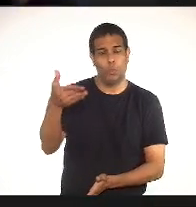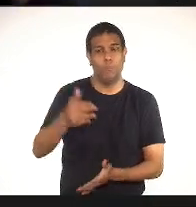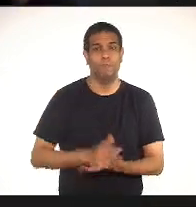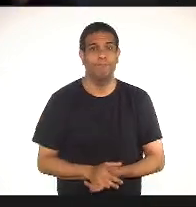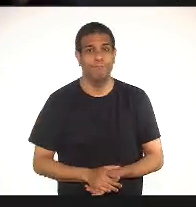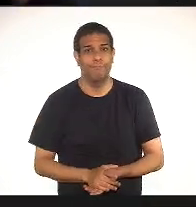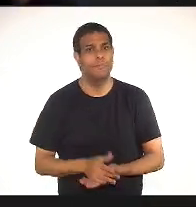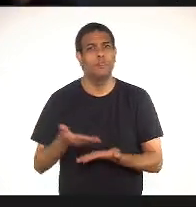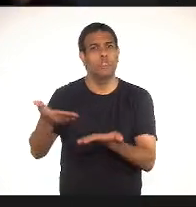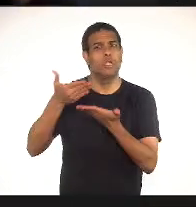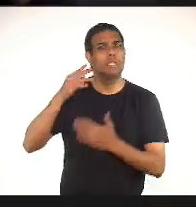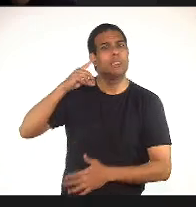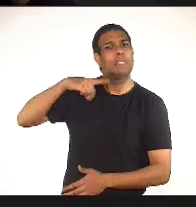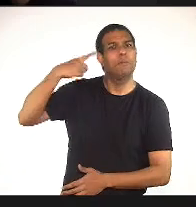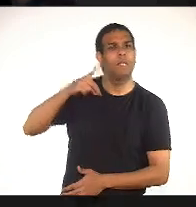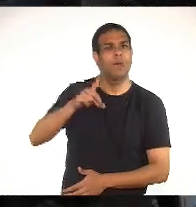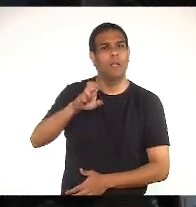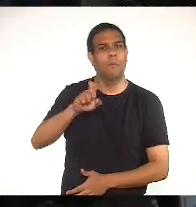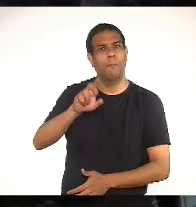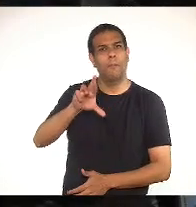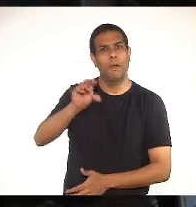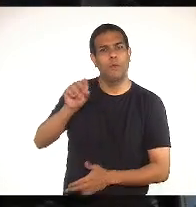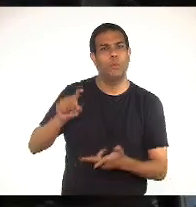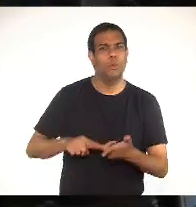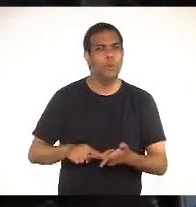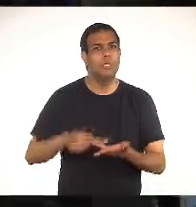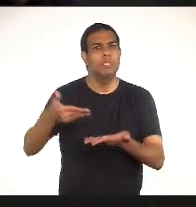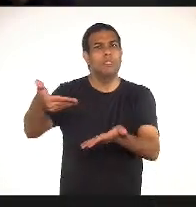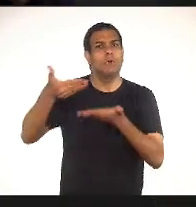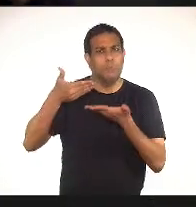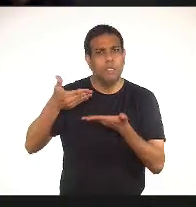Deputado Pedro Ricardo. Deputado Bebeto.